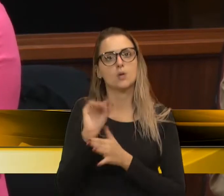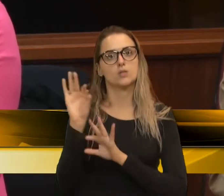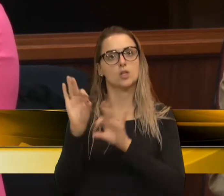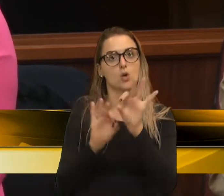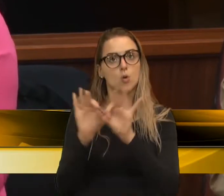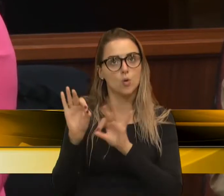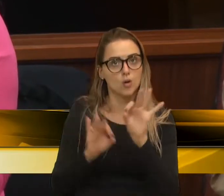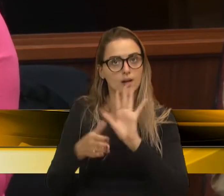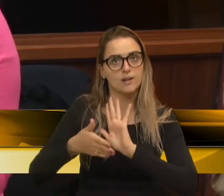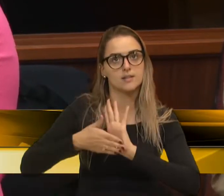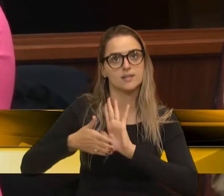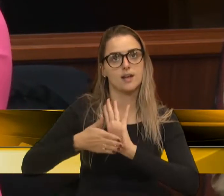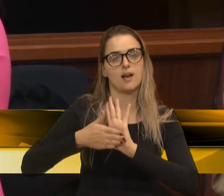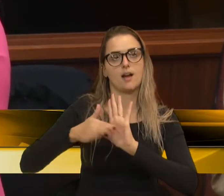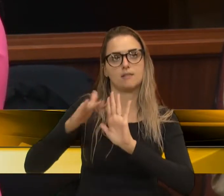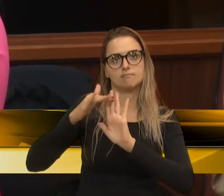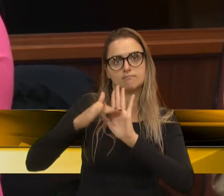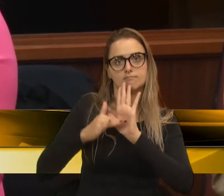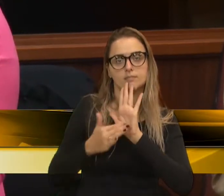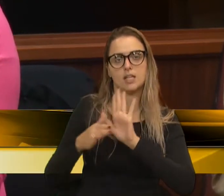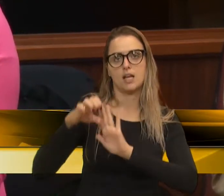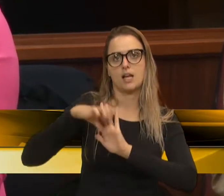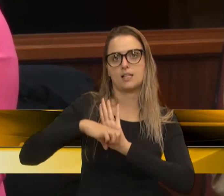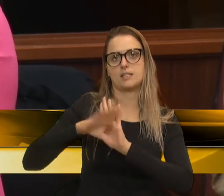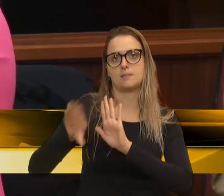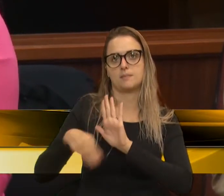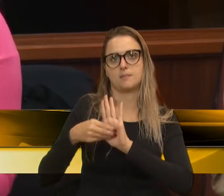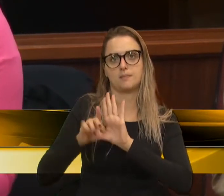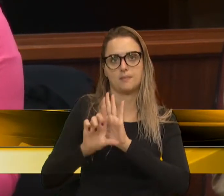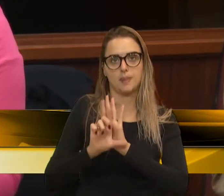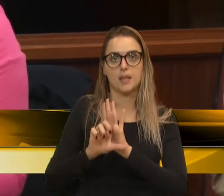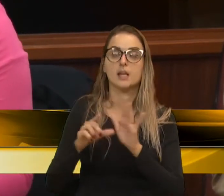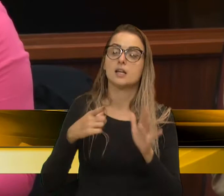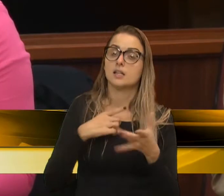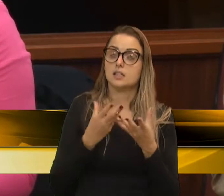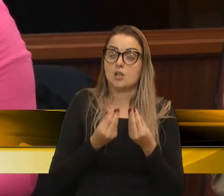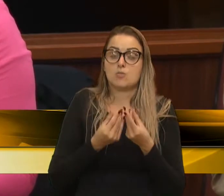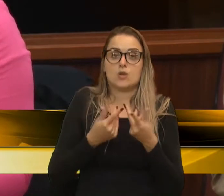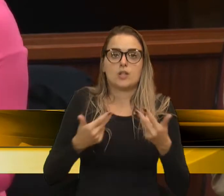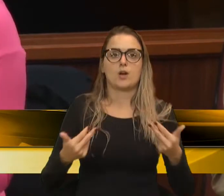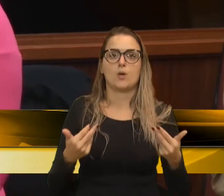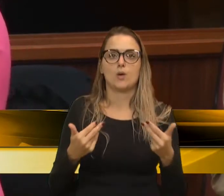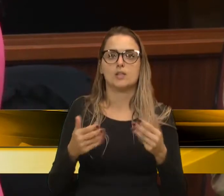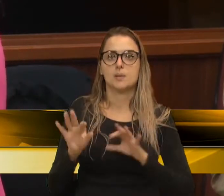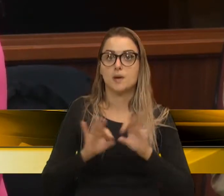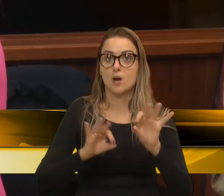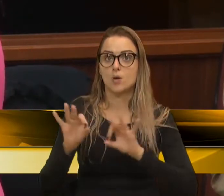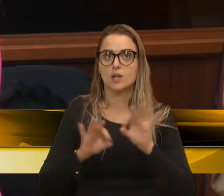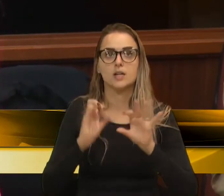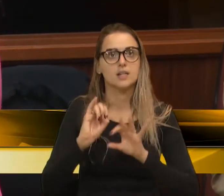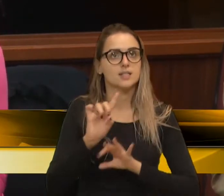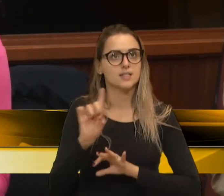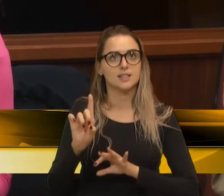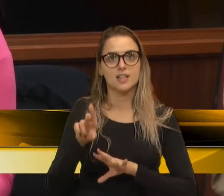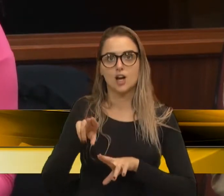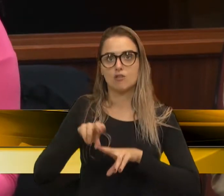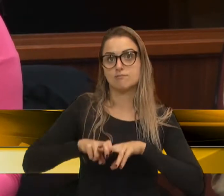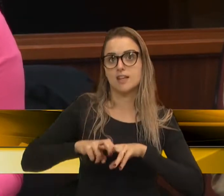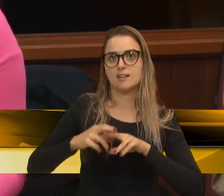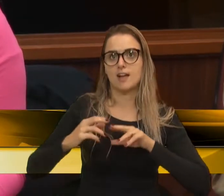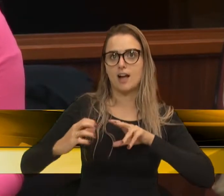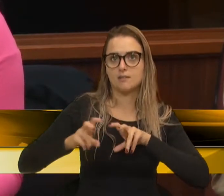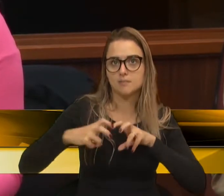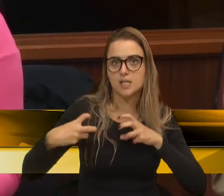vejo que tem muito mais a conciliar e a construir agora, nesse final, Porque se a gente não sentar e a gente não conseguir